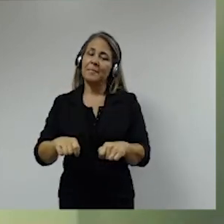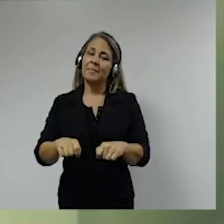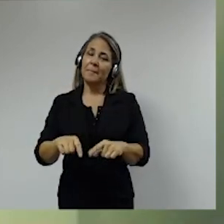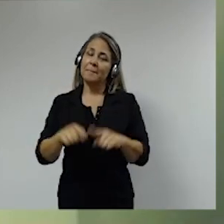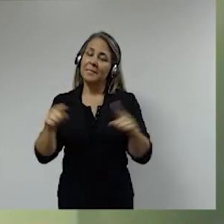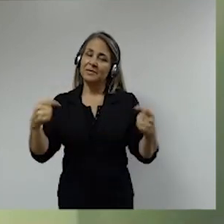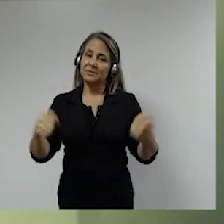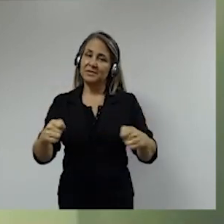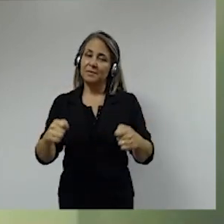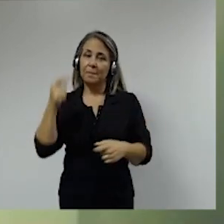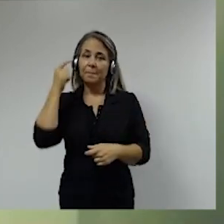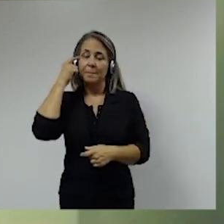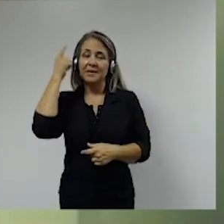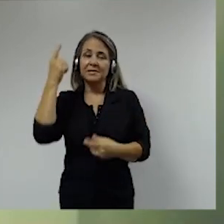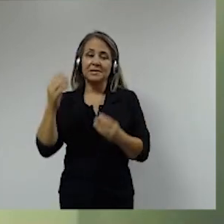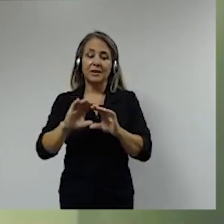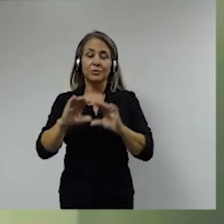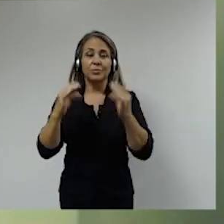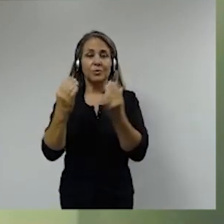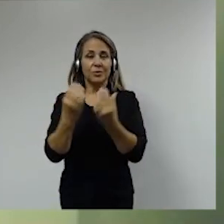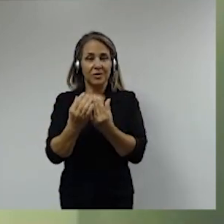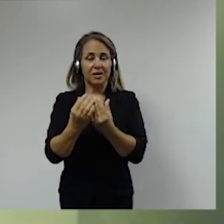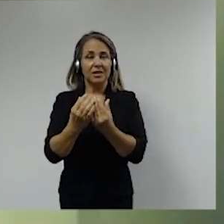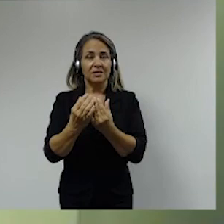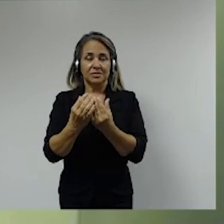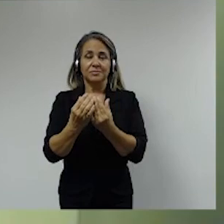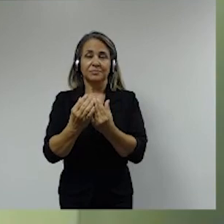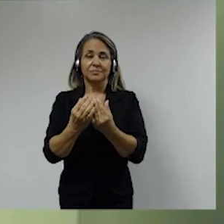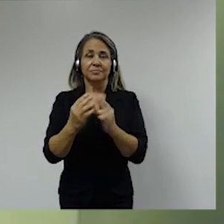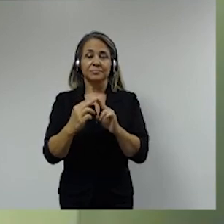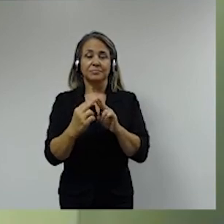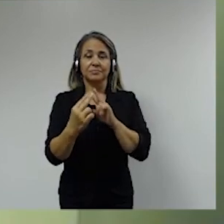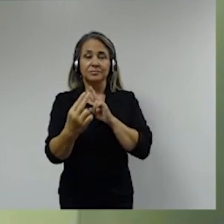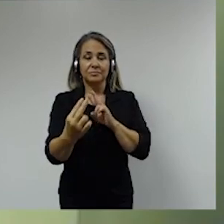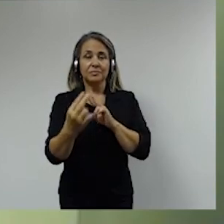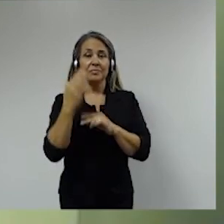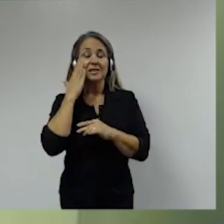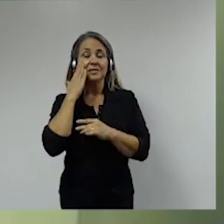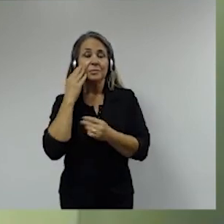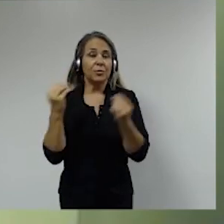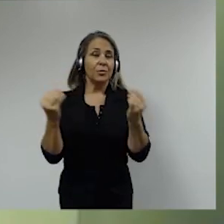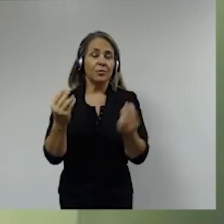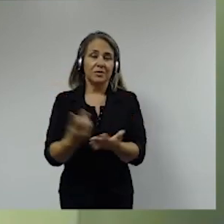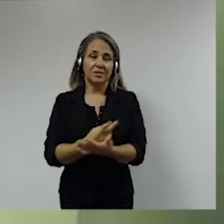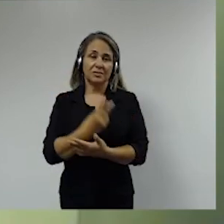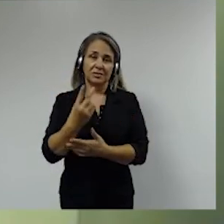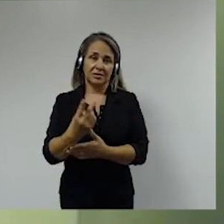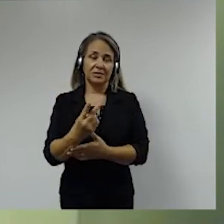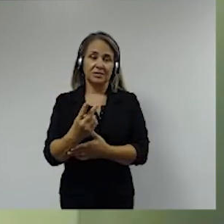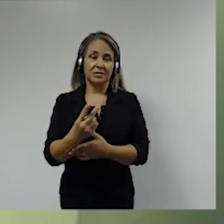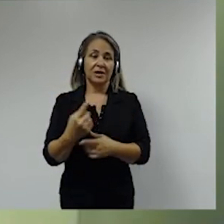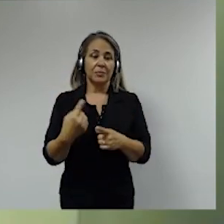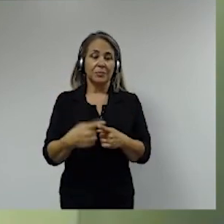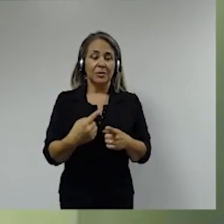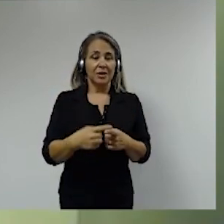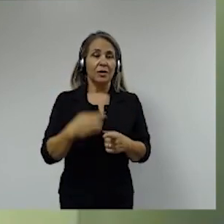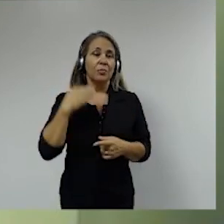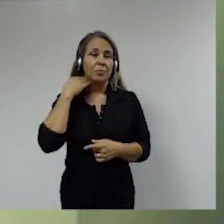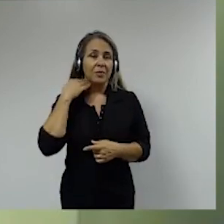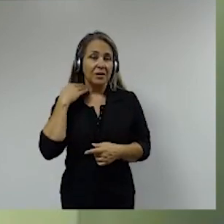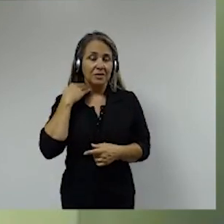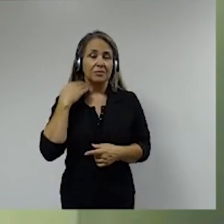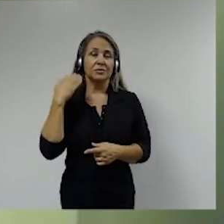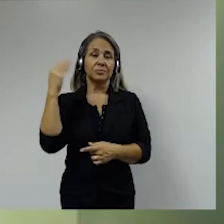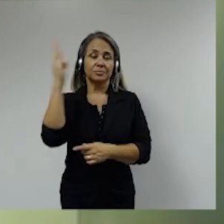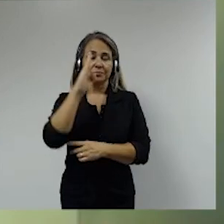nesse congresso é pelo menos nos recebimentos dos valores das partes, que já que os bancos, a Caixa, Banco